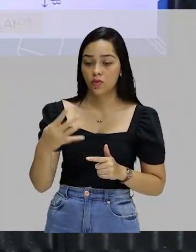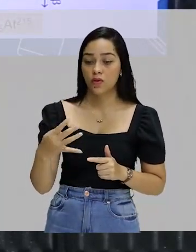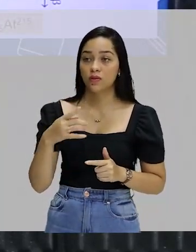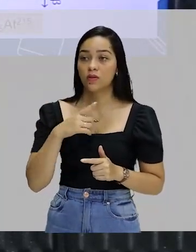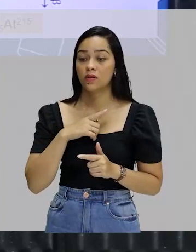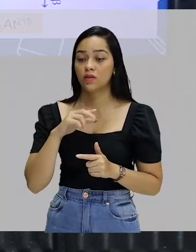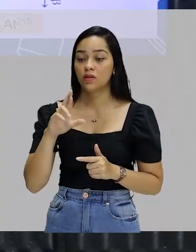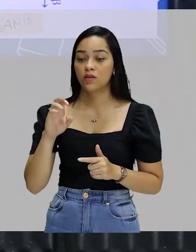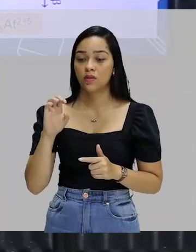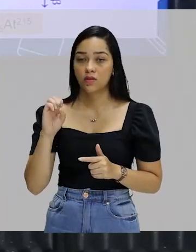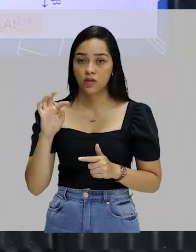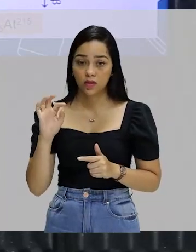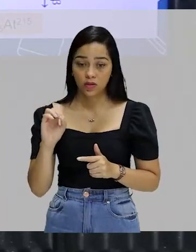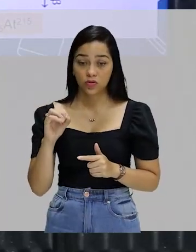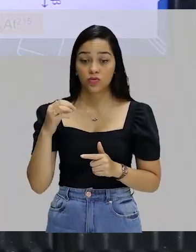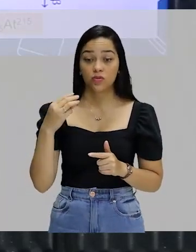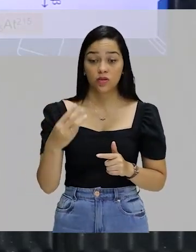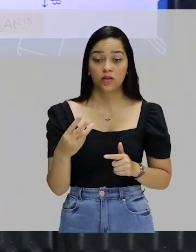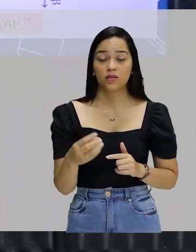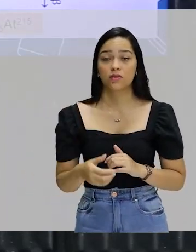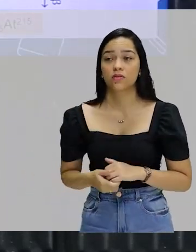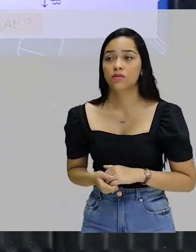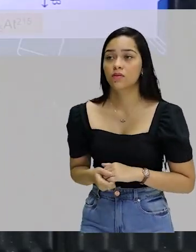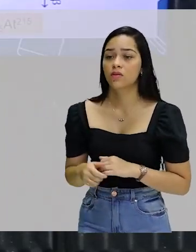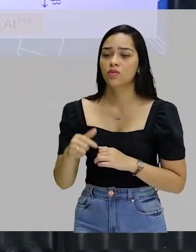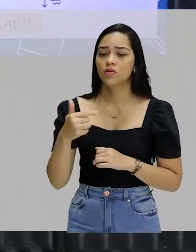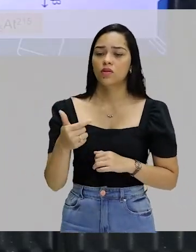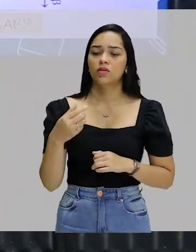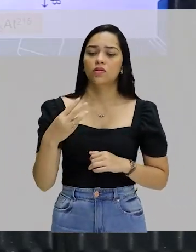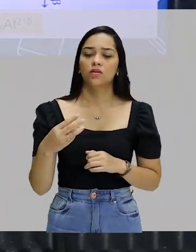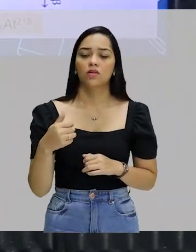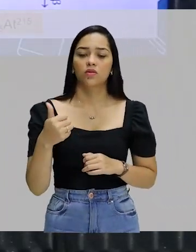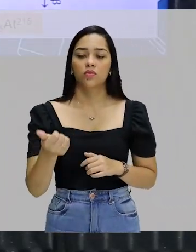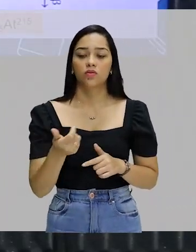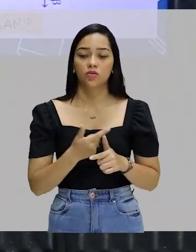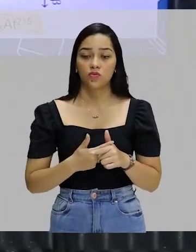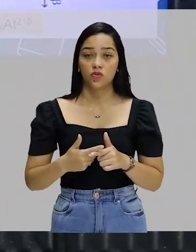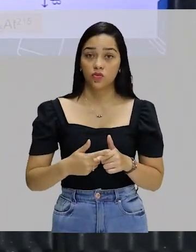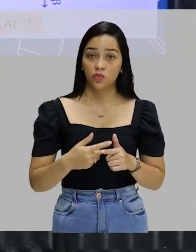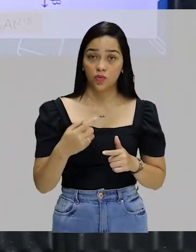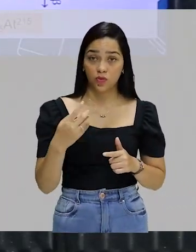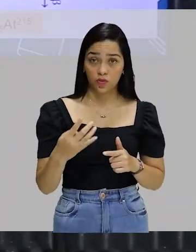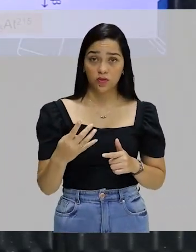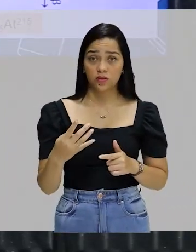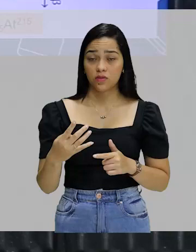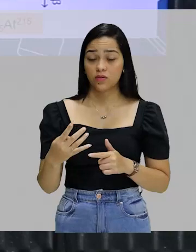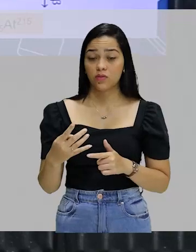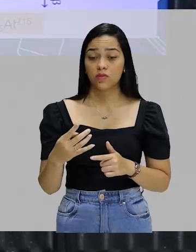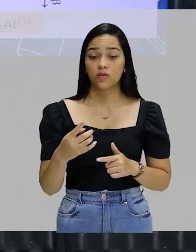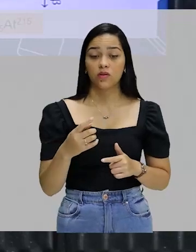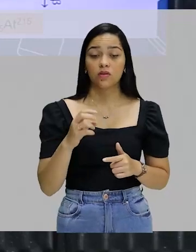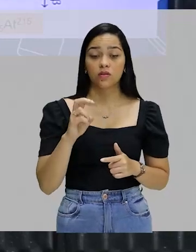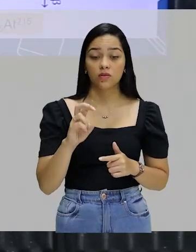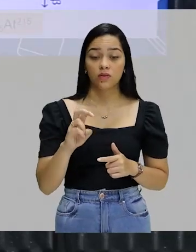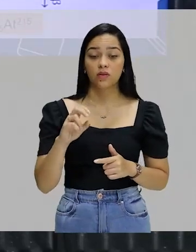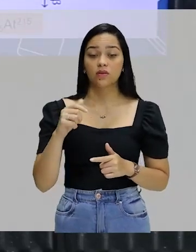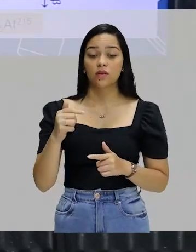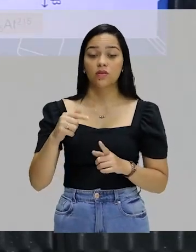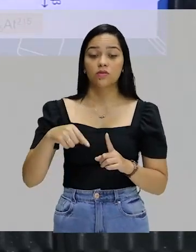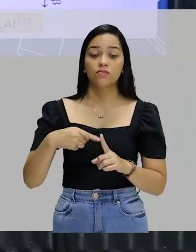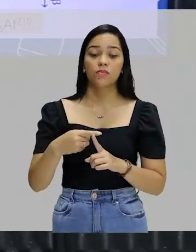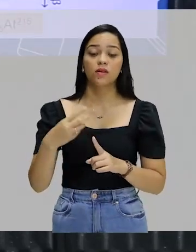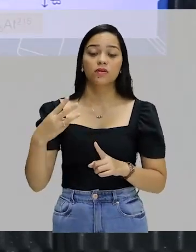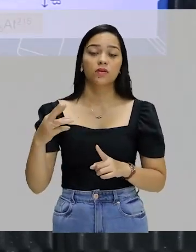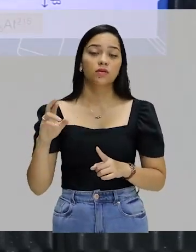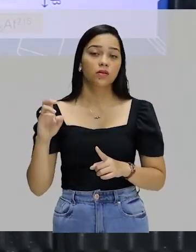um resto 3. 231 dividido por 4 vai dar 57 mais o